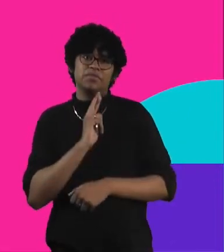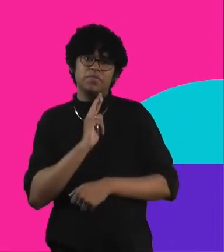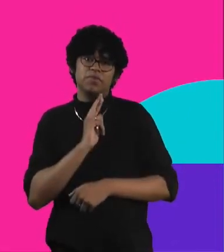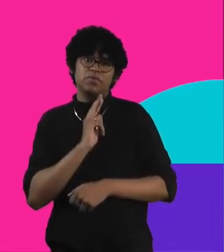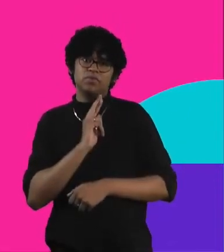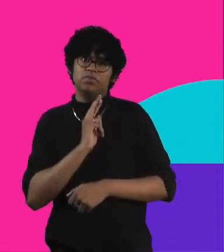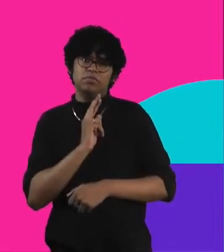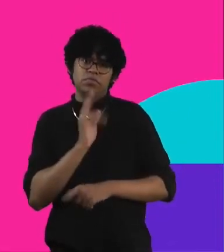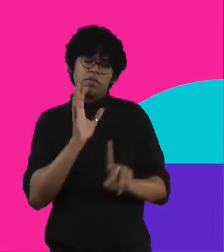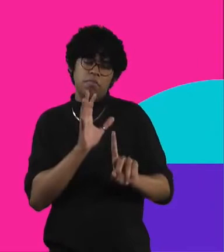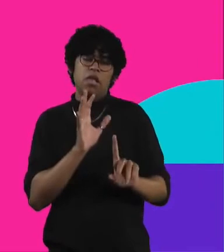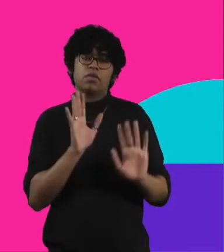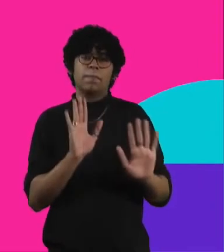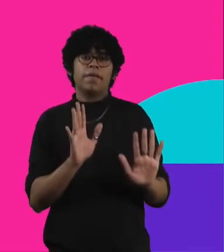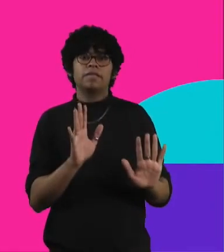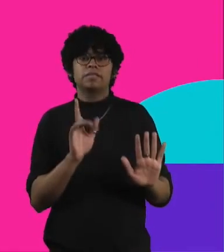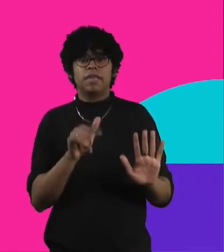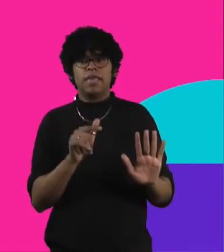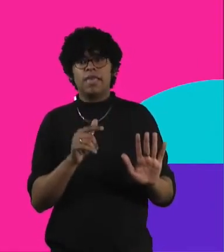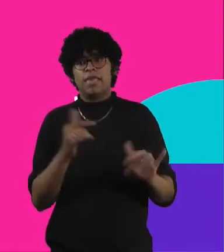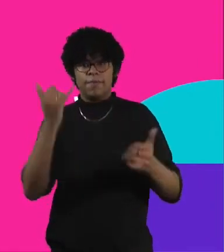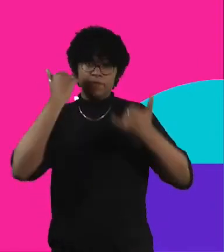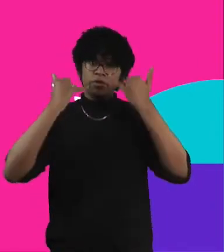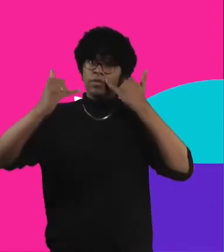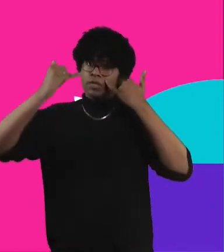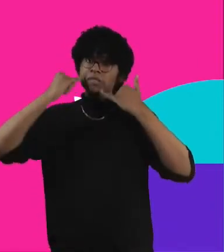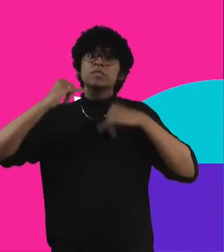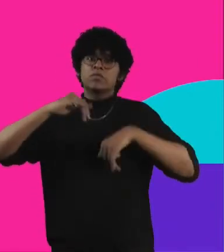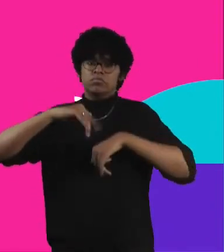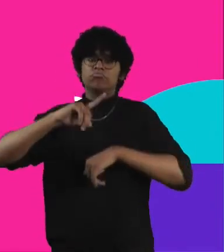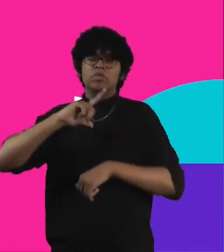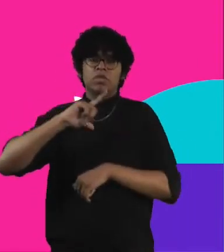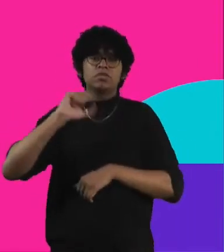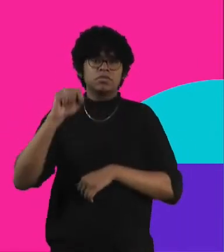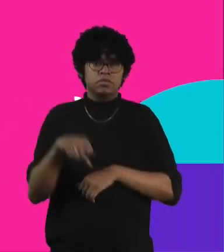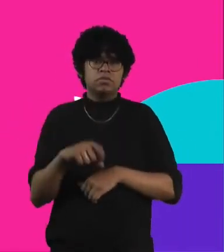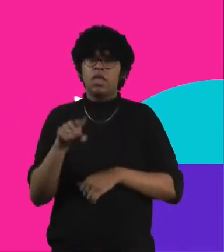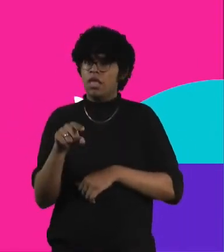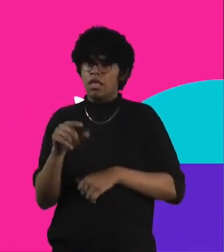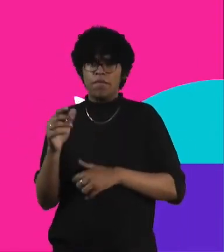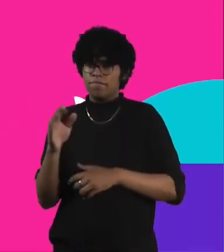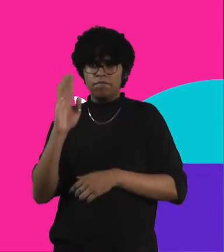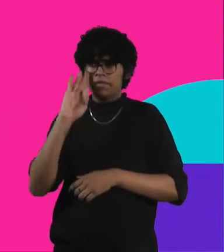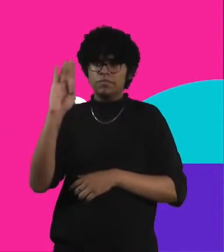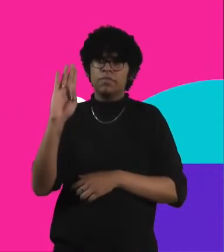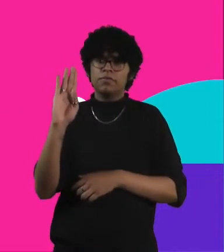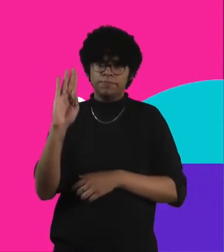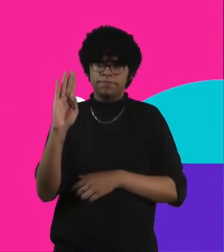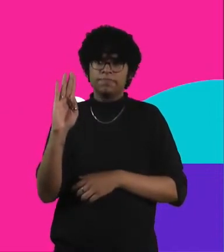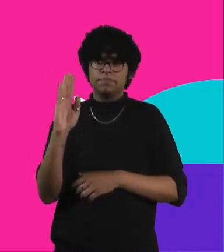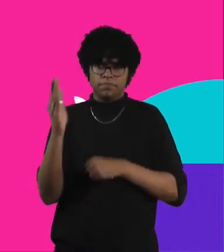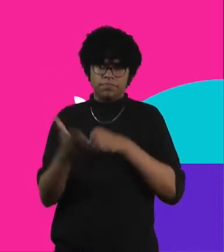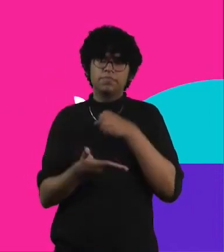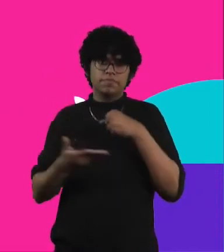e longo prazo, mas você vai sim ter informações sobre as entregas do seu projeto, por exemplo. Isso é fundamental. Fundamental.